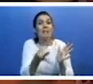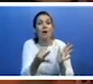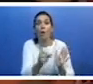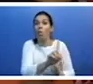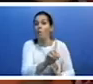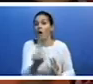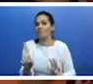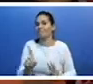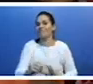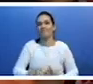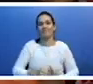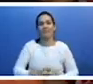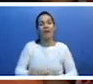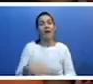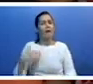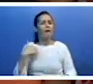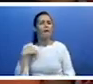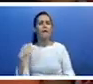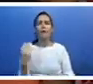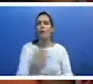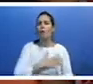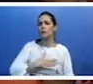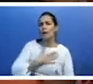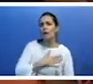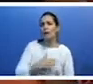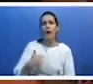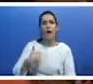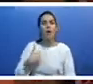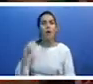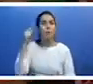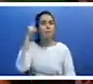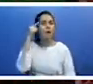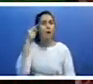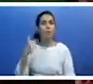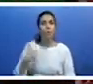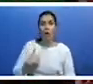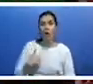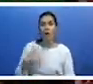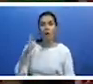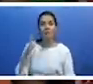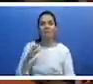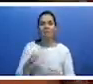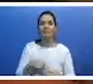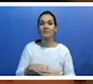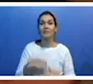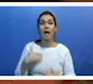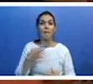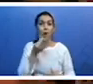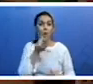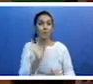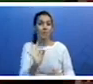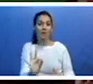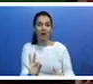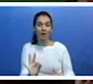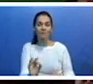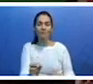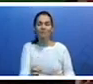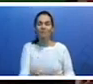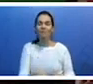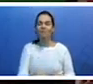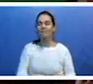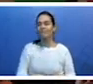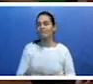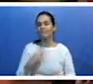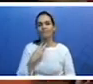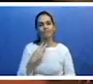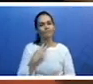você não vai colocar assim, eu gostaria, eu acho, na minha opinião, isto não é correto,